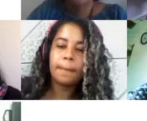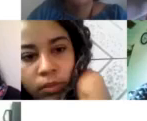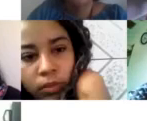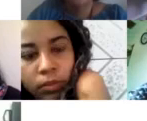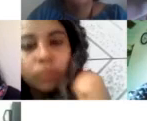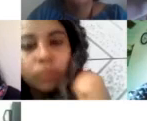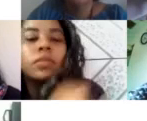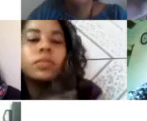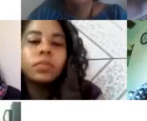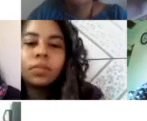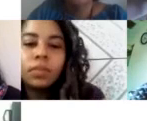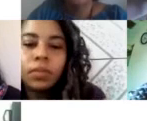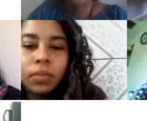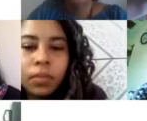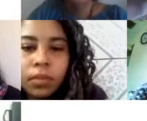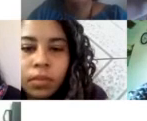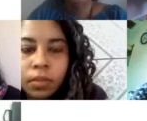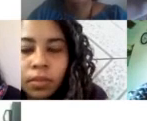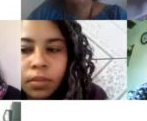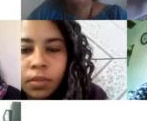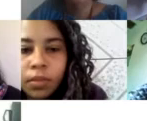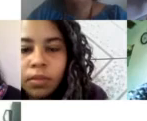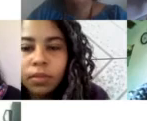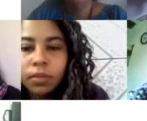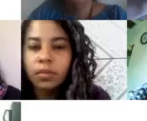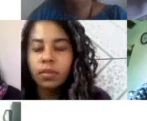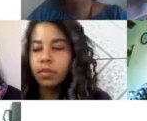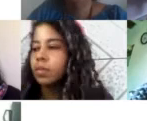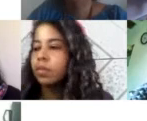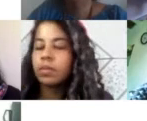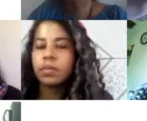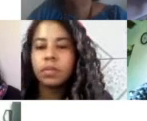Agora o microfone está fechado. Veja aí se você consegue abrir o microfone e...